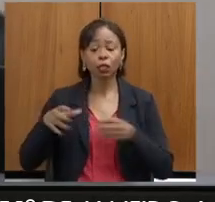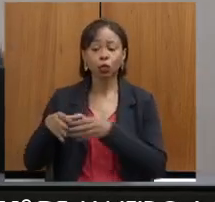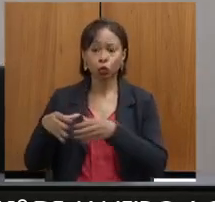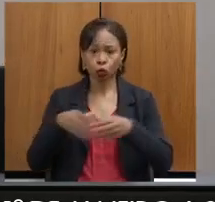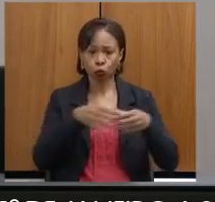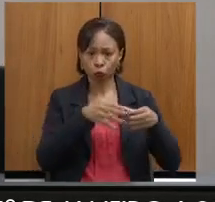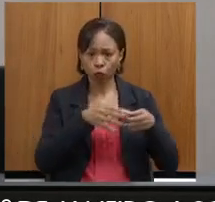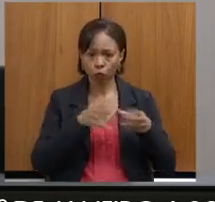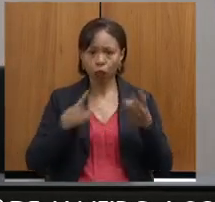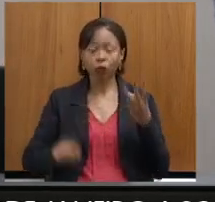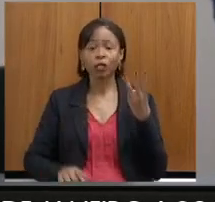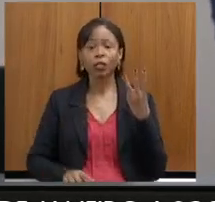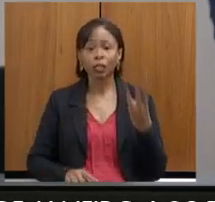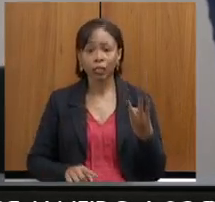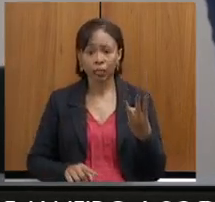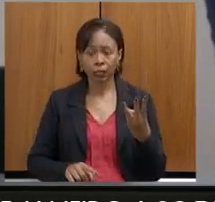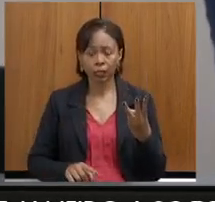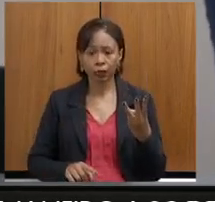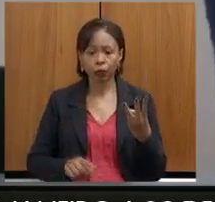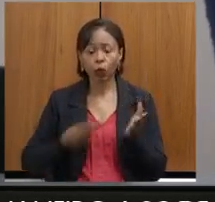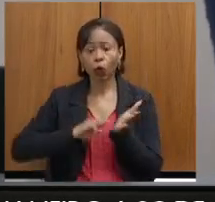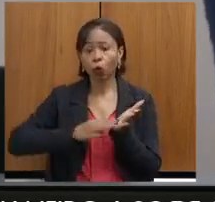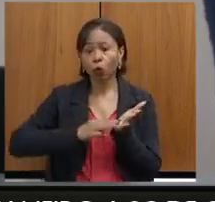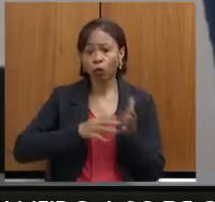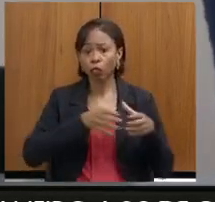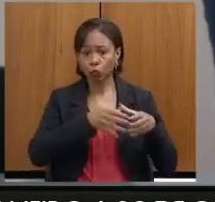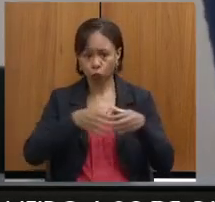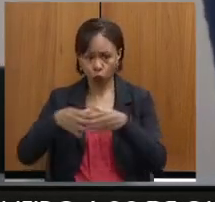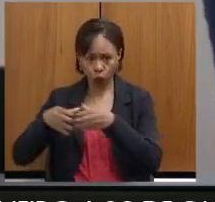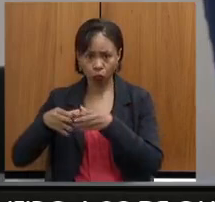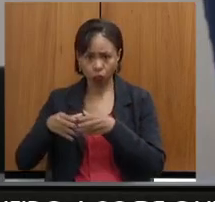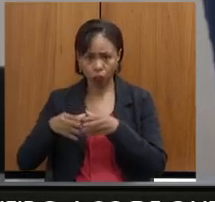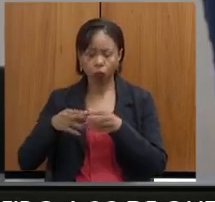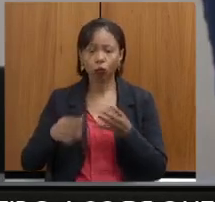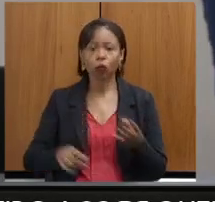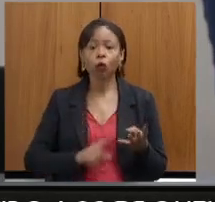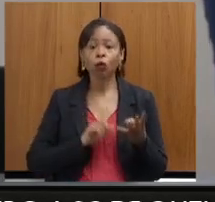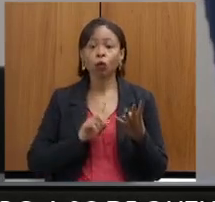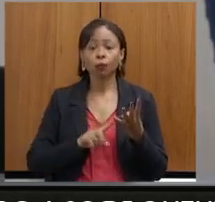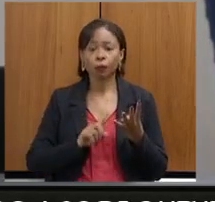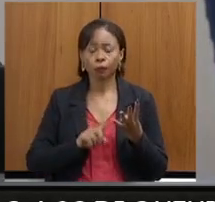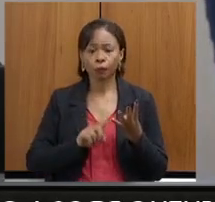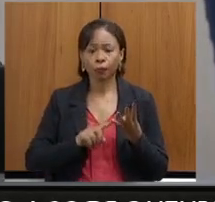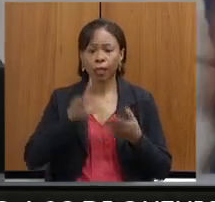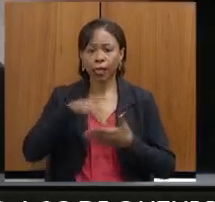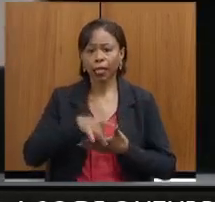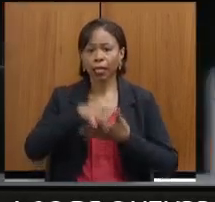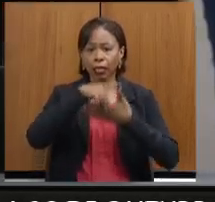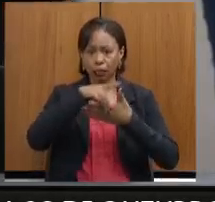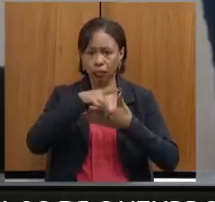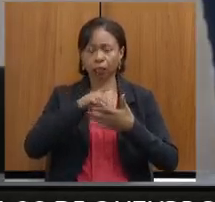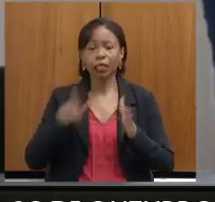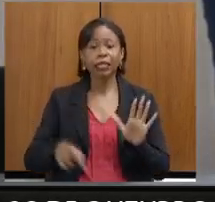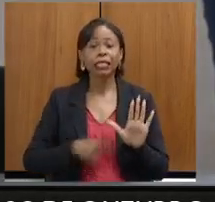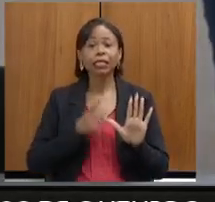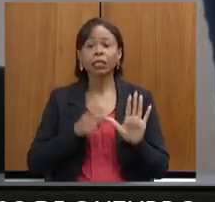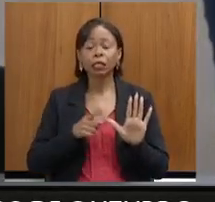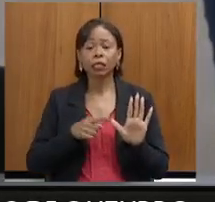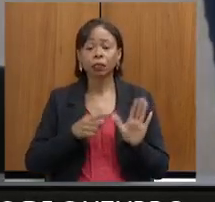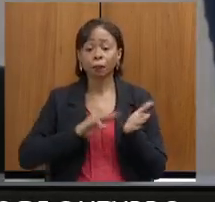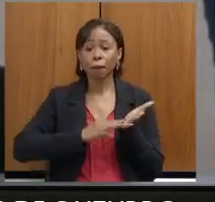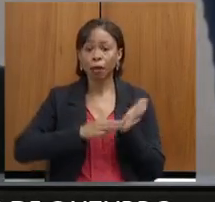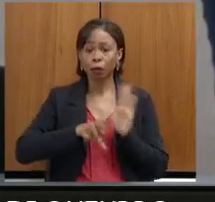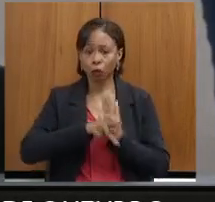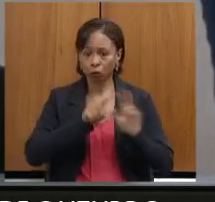por ordem de inscrição três membros das comissões participantes por ordem de inscrição 4 litros por hora de inscrição cinco